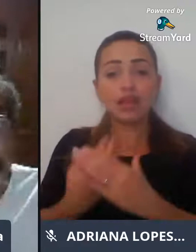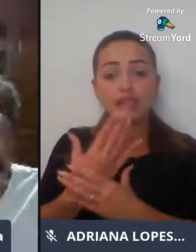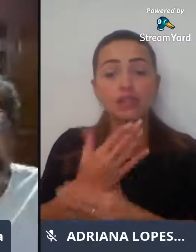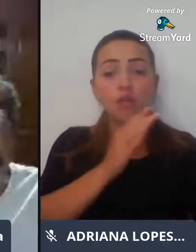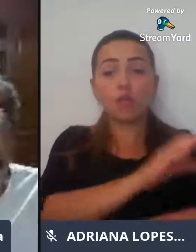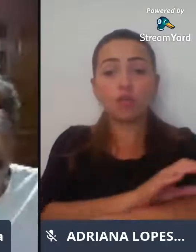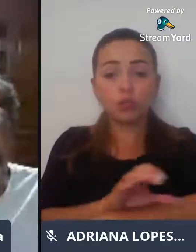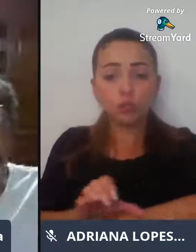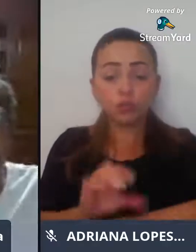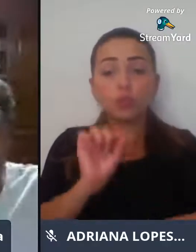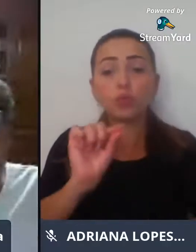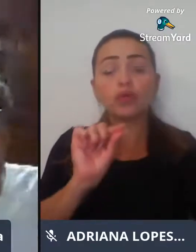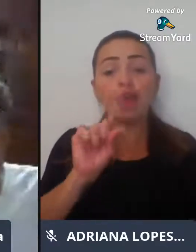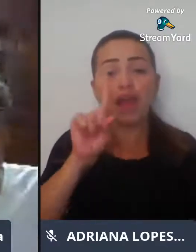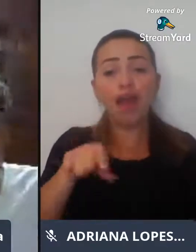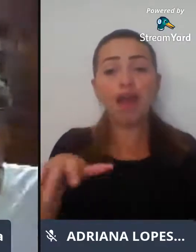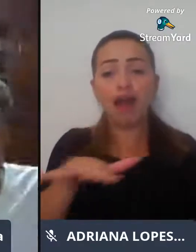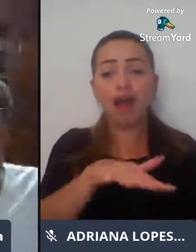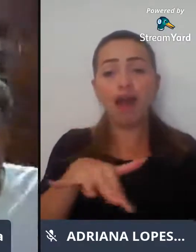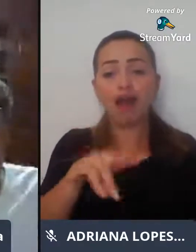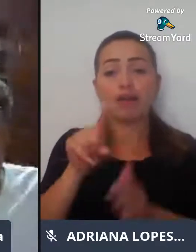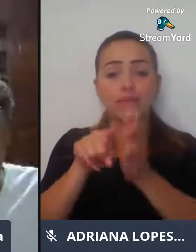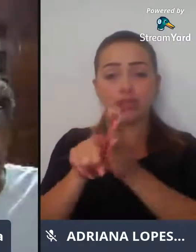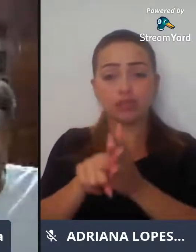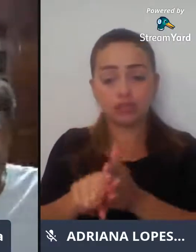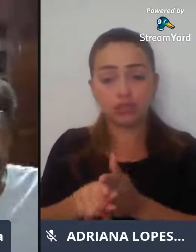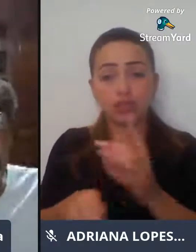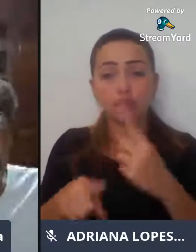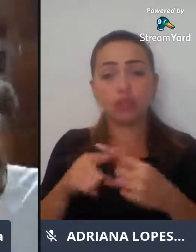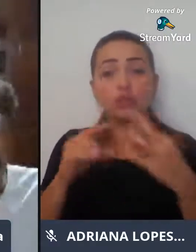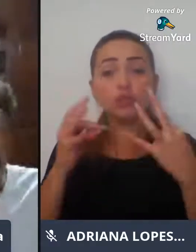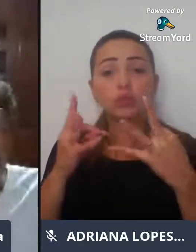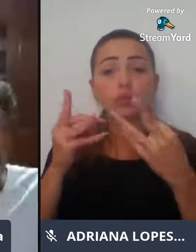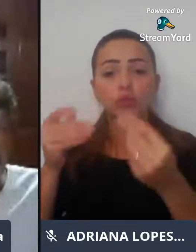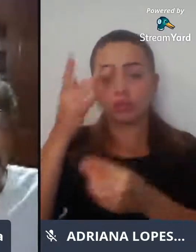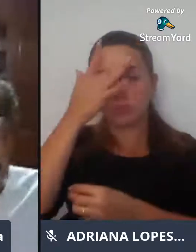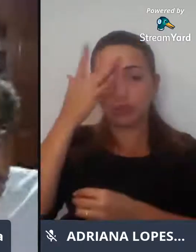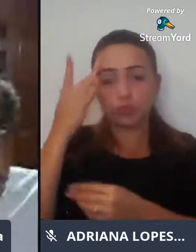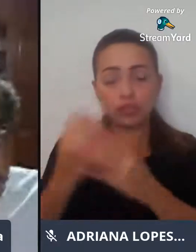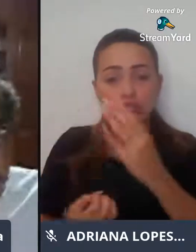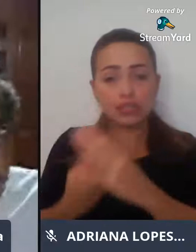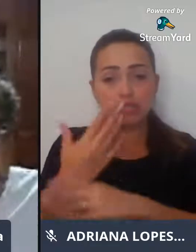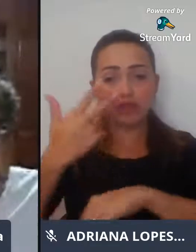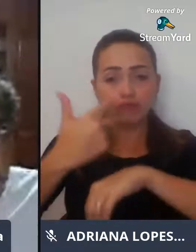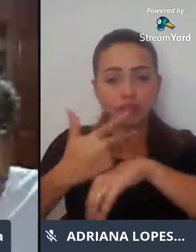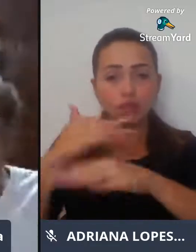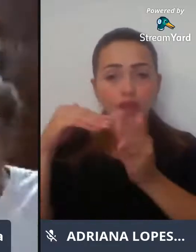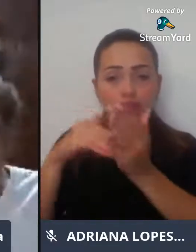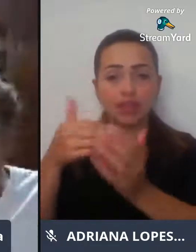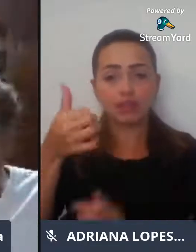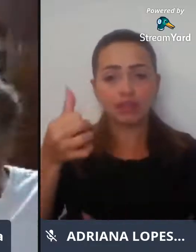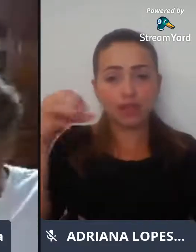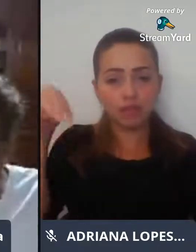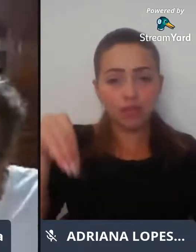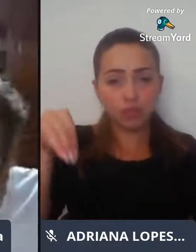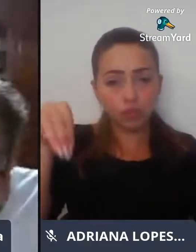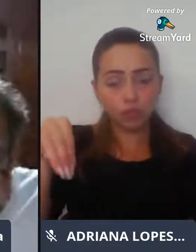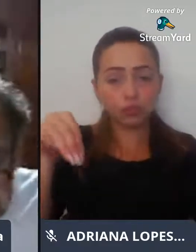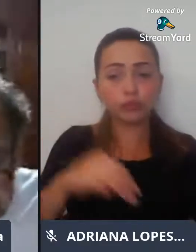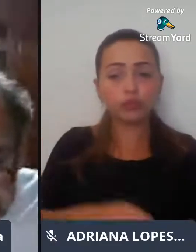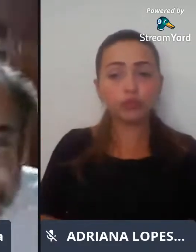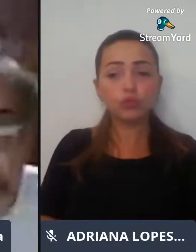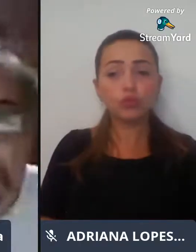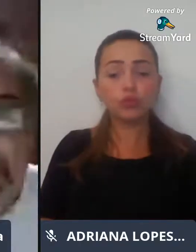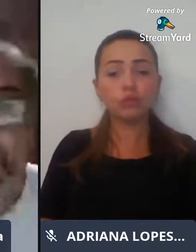cultura é um campo de pesquisa, porque todo mundo que faz vídeos de até 6 minutos